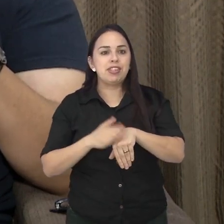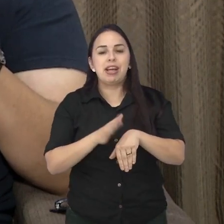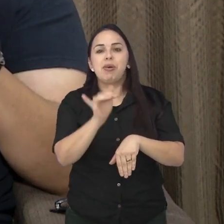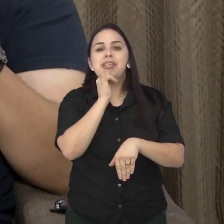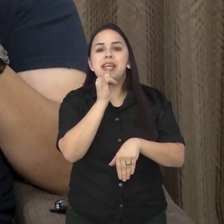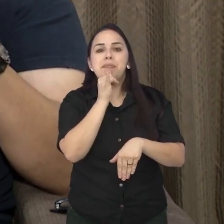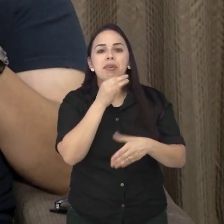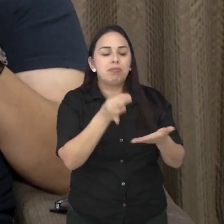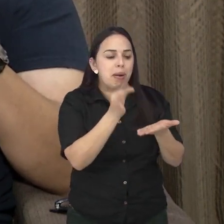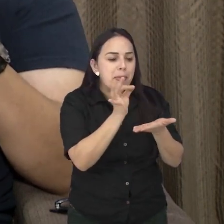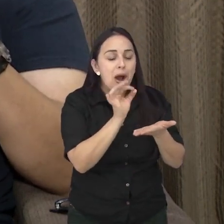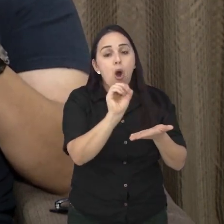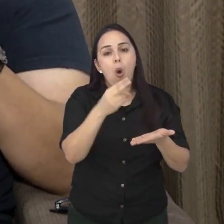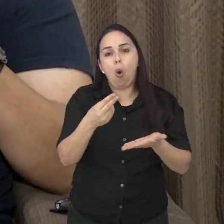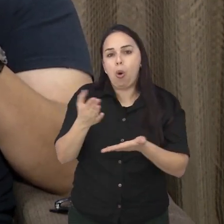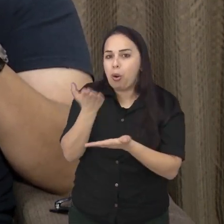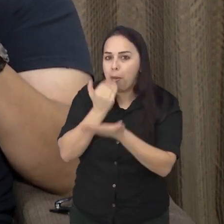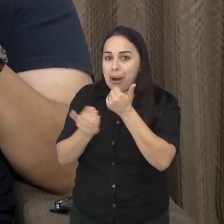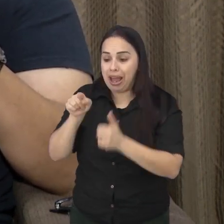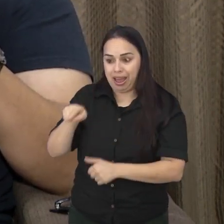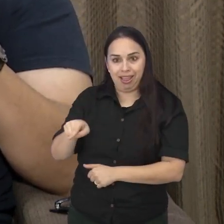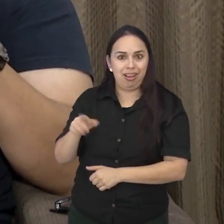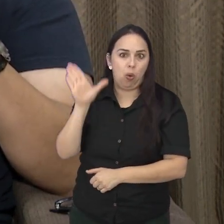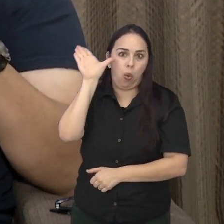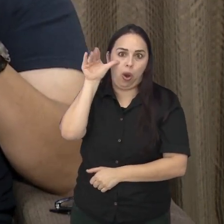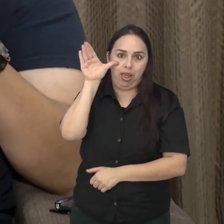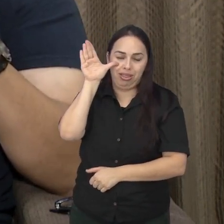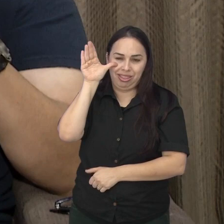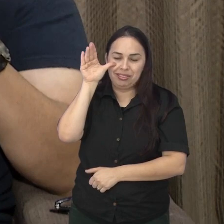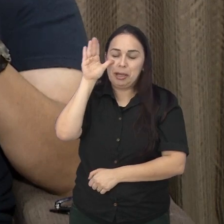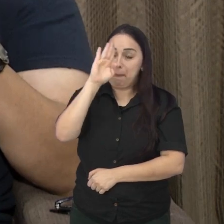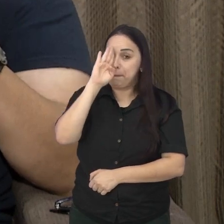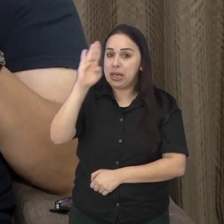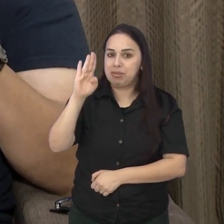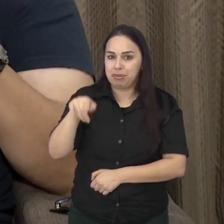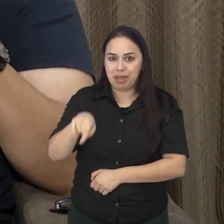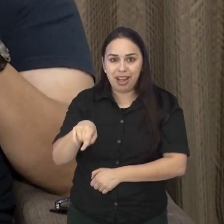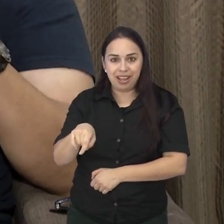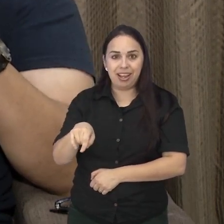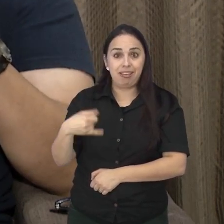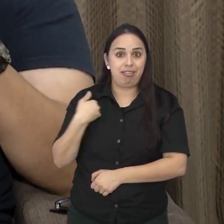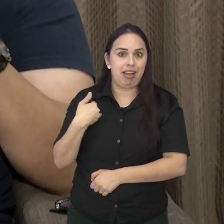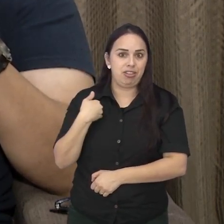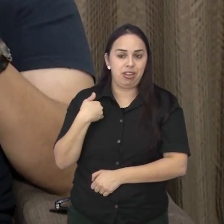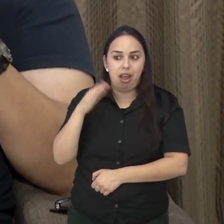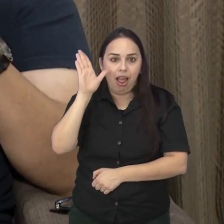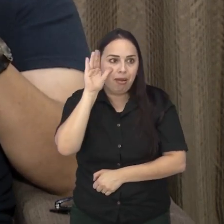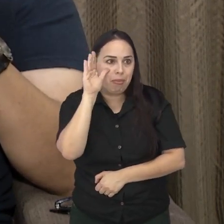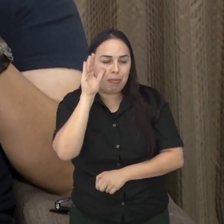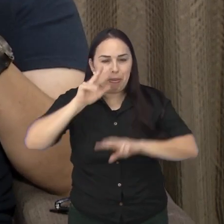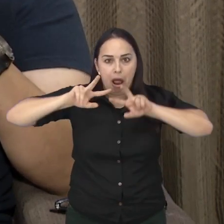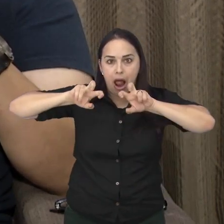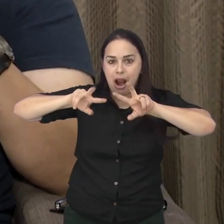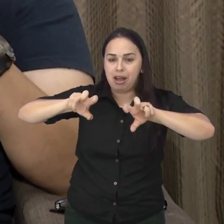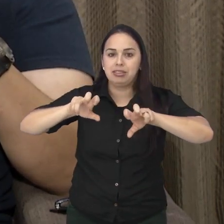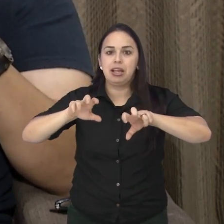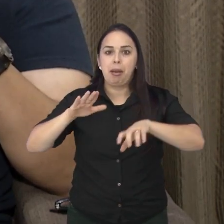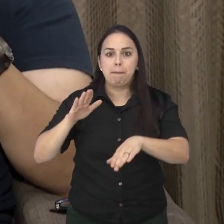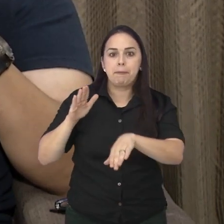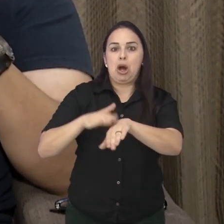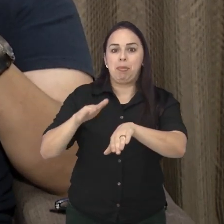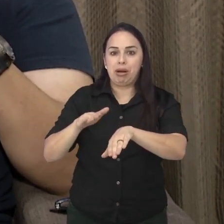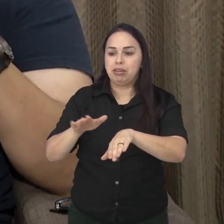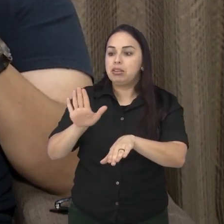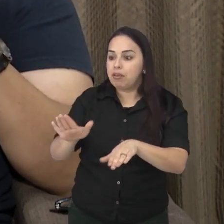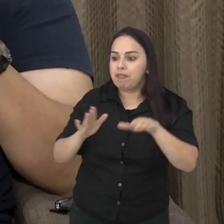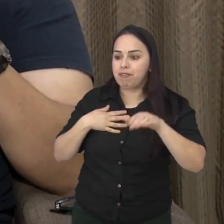coisa assim para o café, no caso para almoçar, e assim, ele é curioso. Hoje, principalmente o Miguel, assim, na idade que ele está ali, muito curioso. Todas as vezes ele quer pôr a mão,